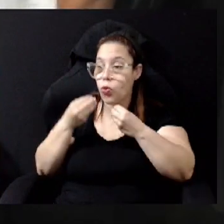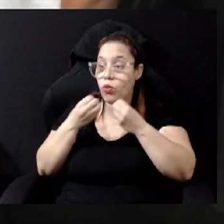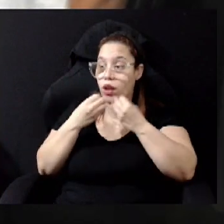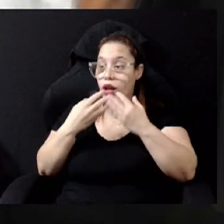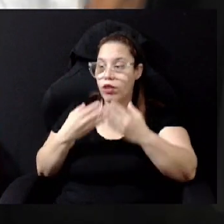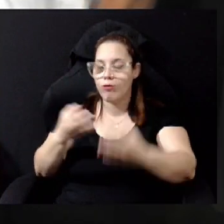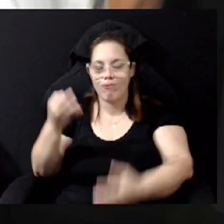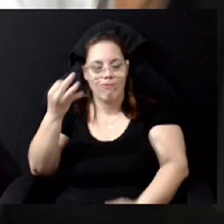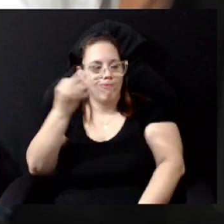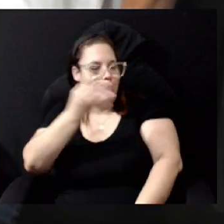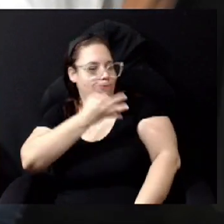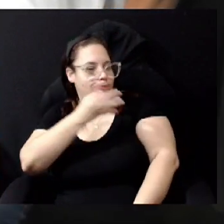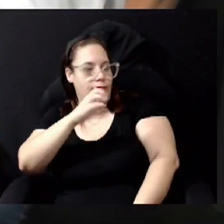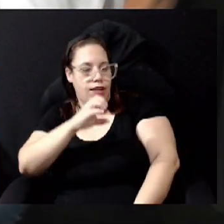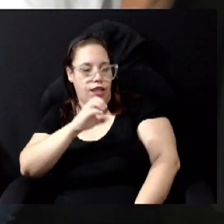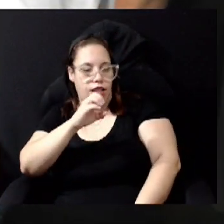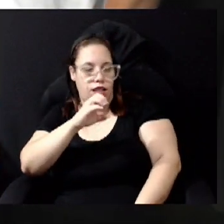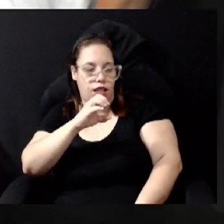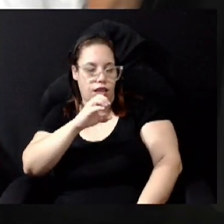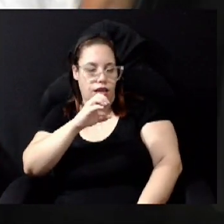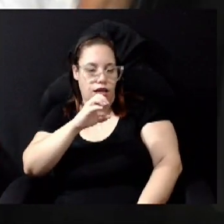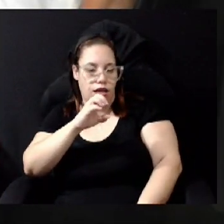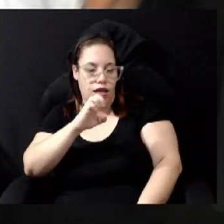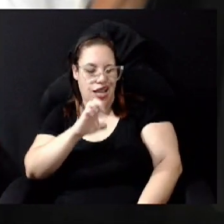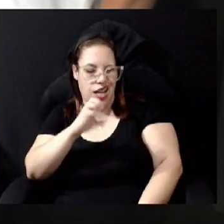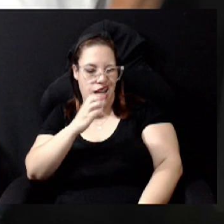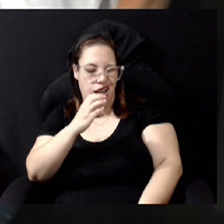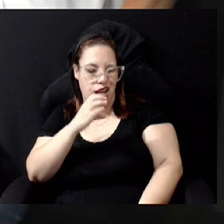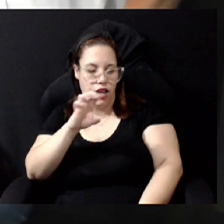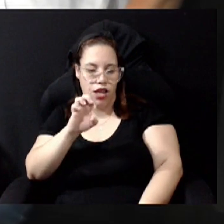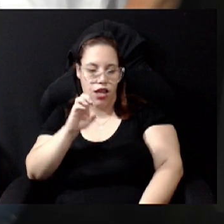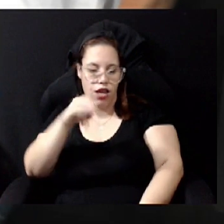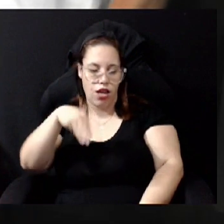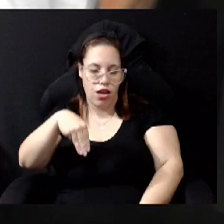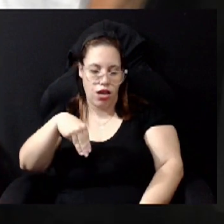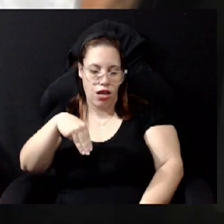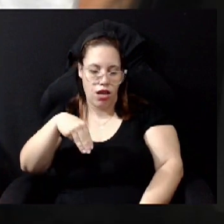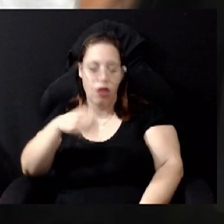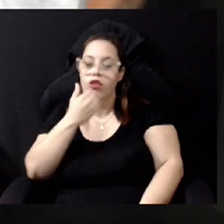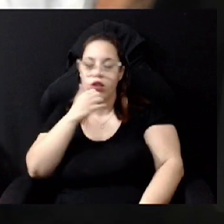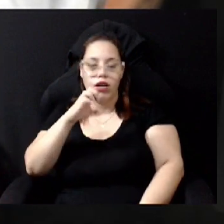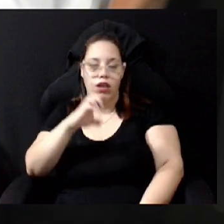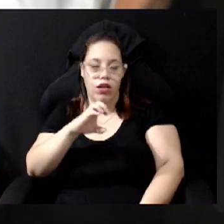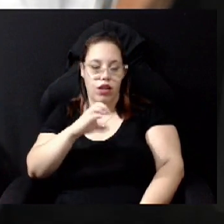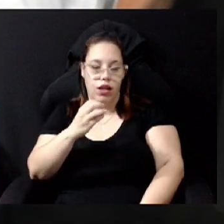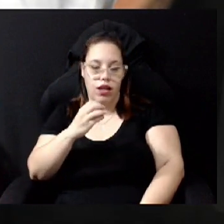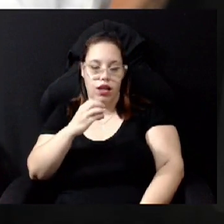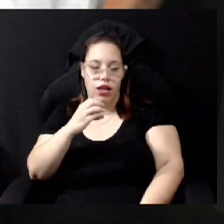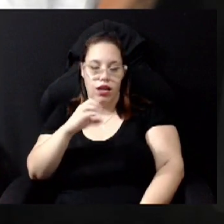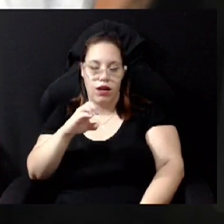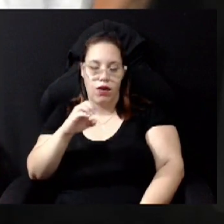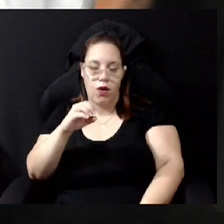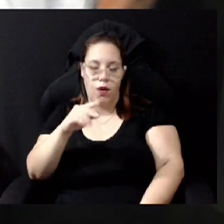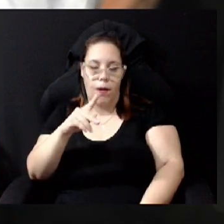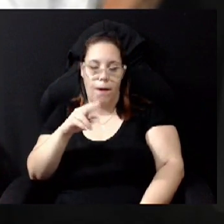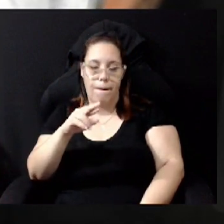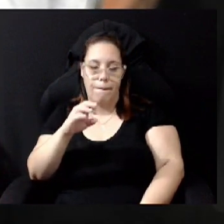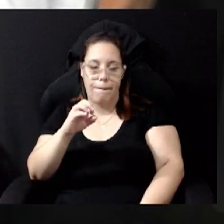bem. Nós formamos aí agora, antes da eleição, 52 meninas na área de logística,